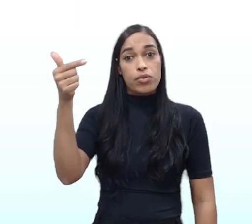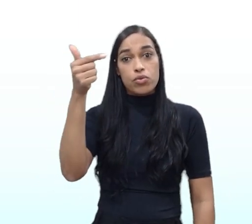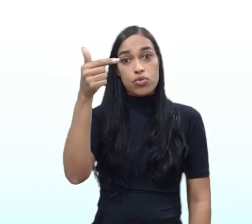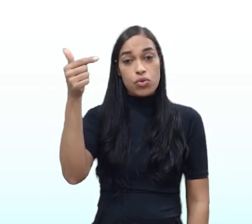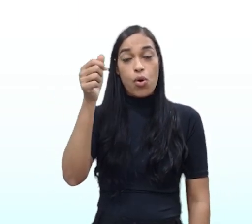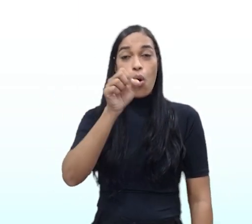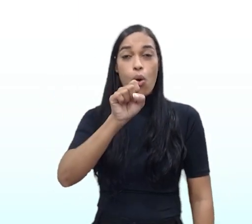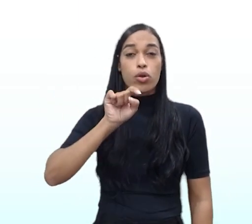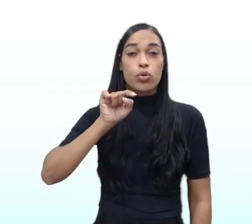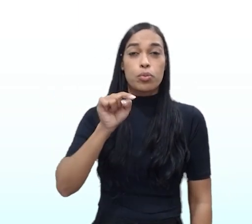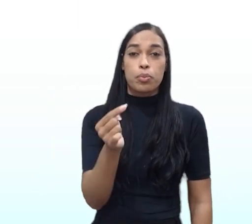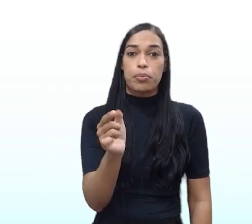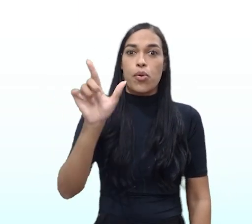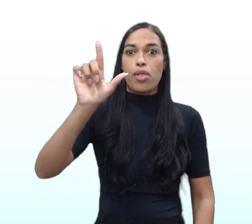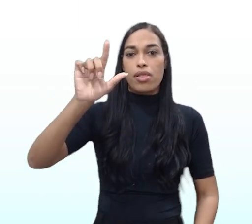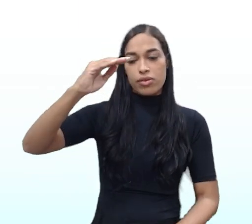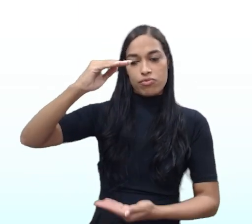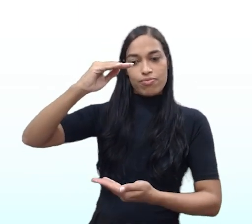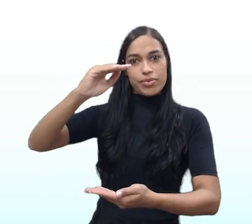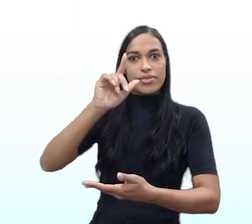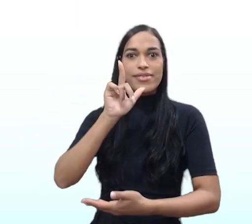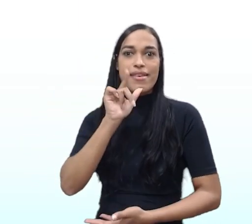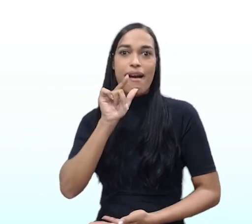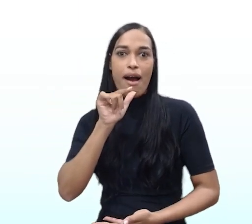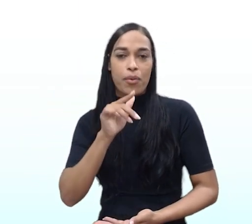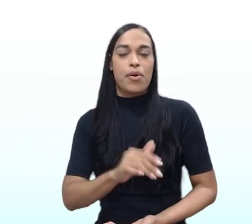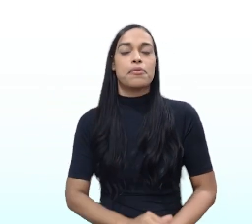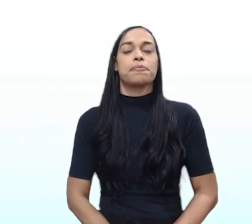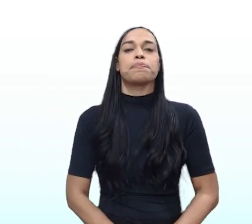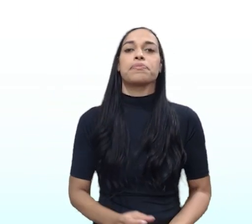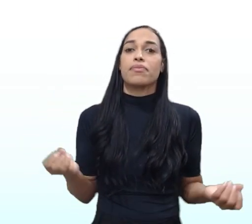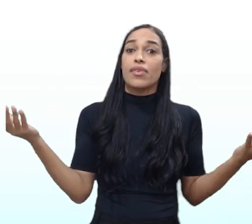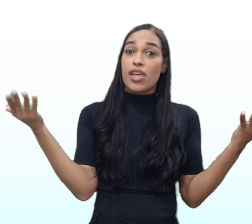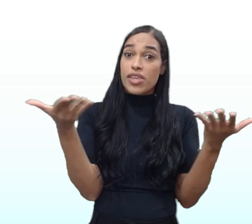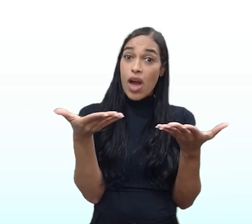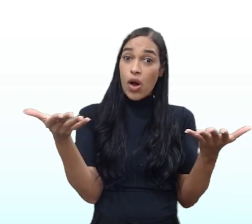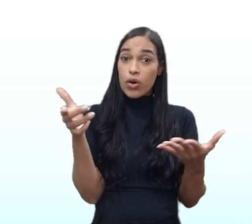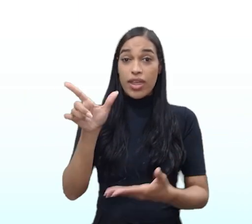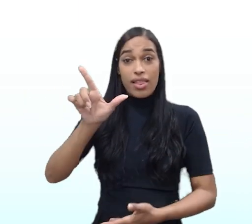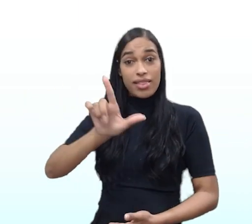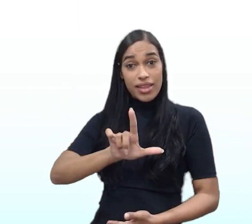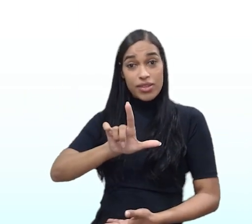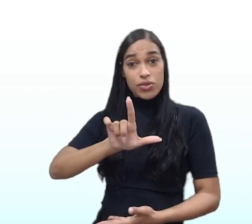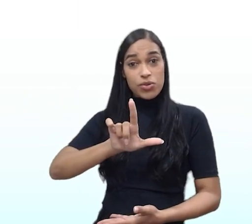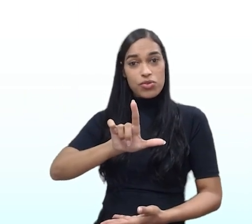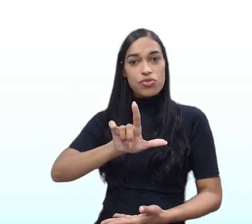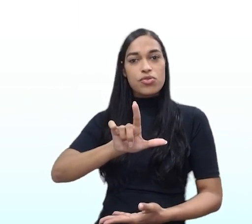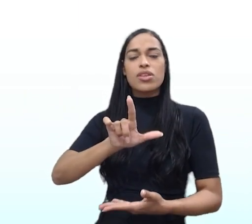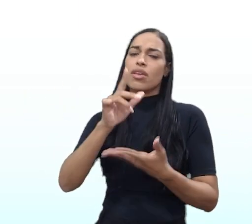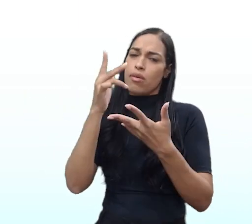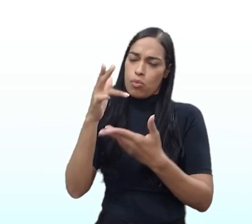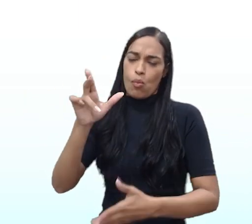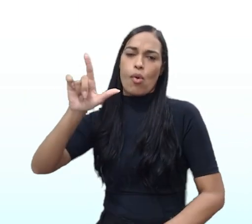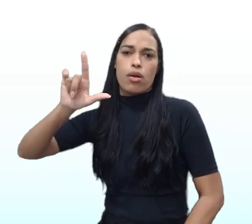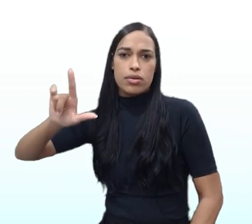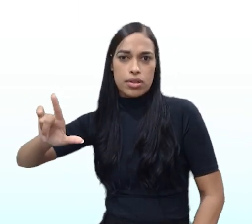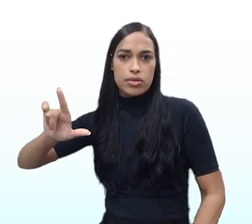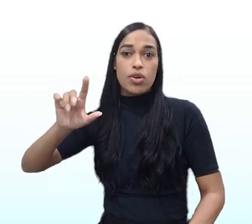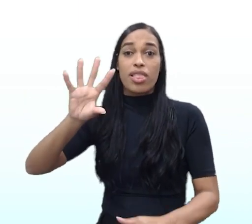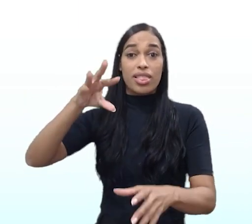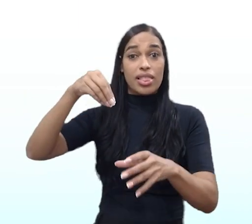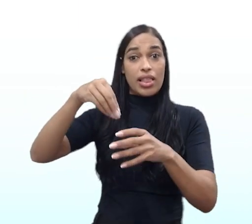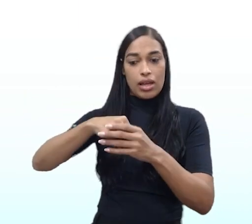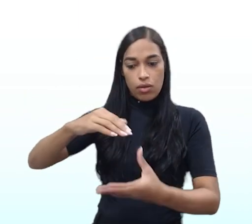cúbicos corresponde a 8.000 litros de água. E agora eu tenho litros com litros lá, que está dentro